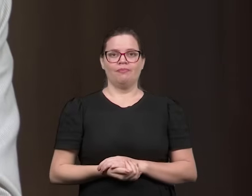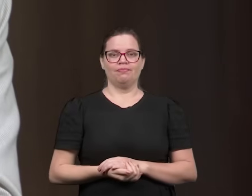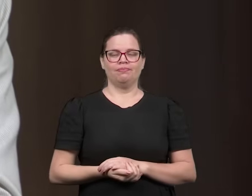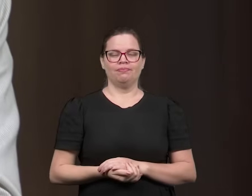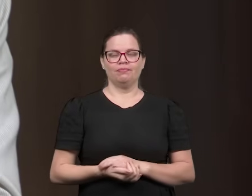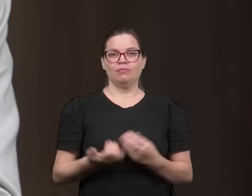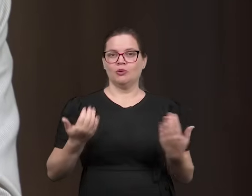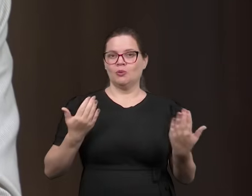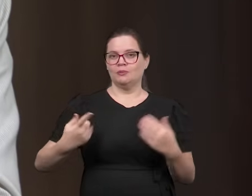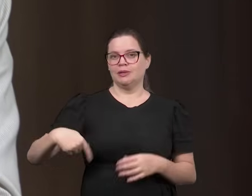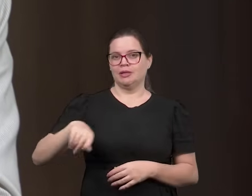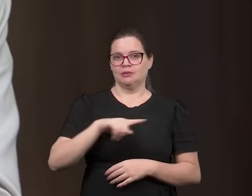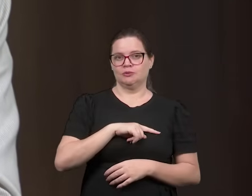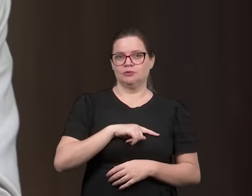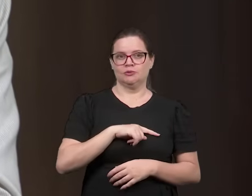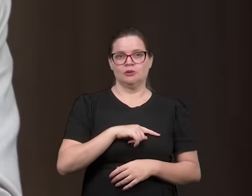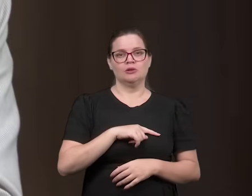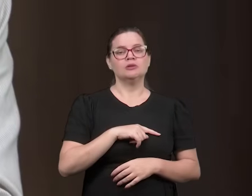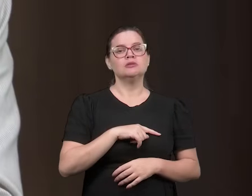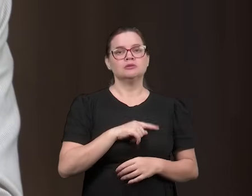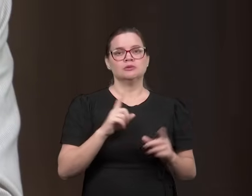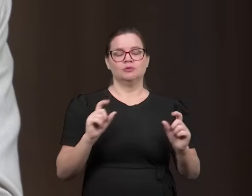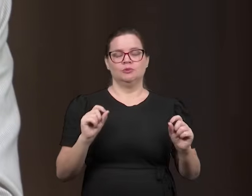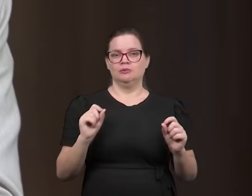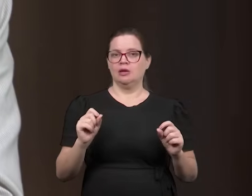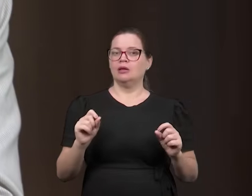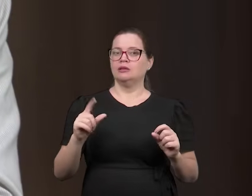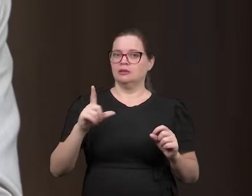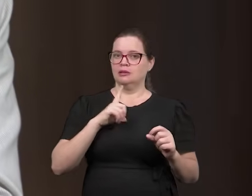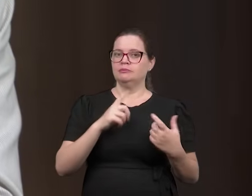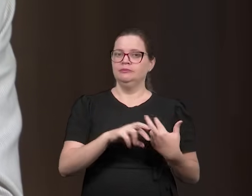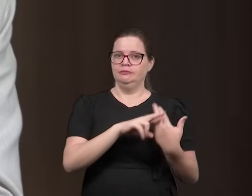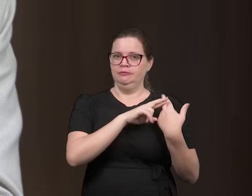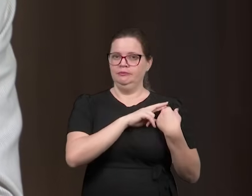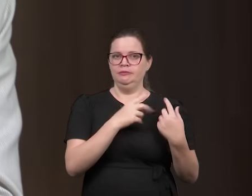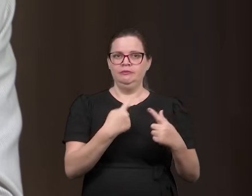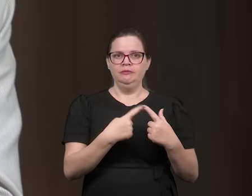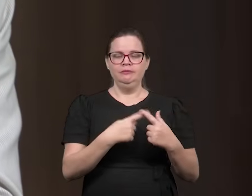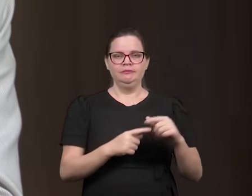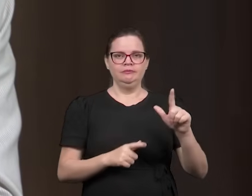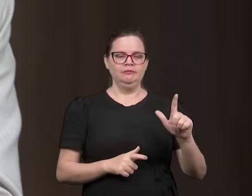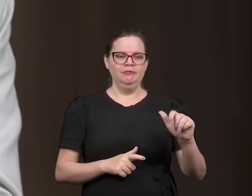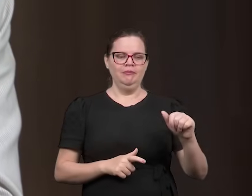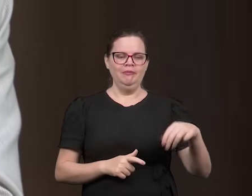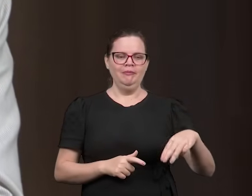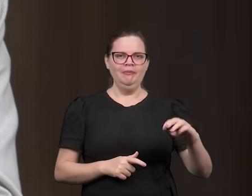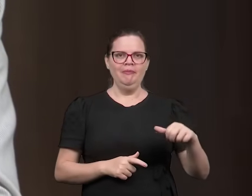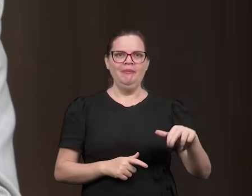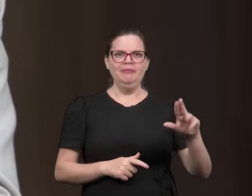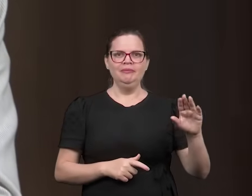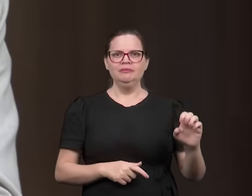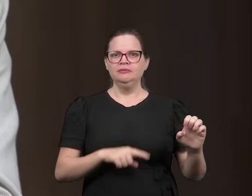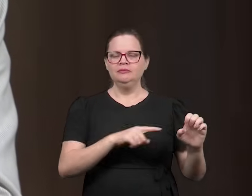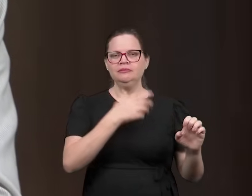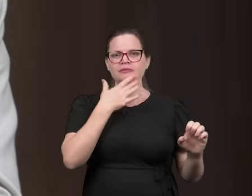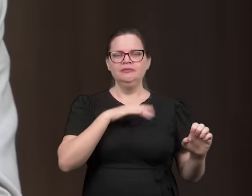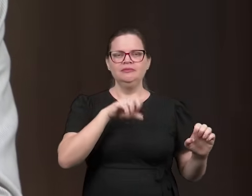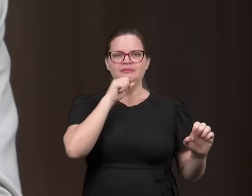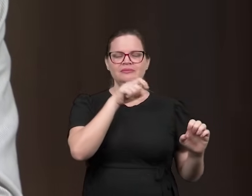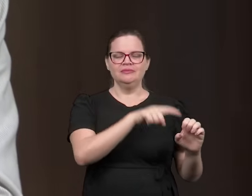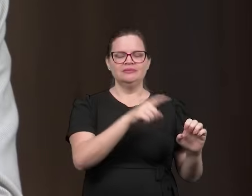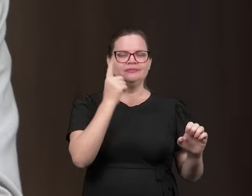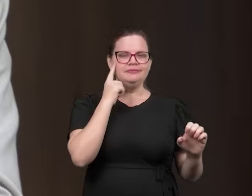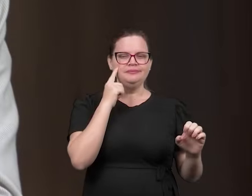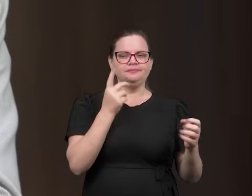Então, Lameque teve um lado interessante como pai, porque todo mundo tem as suas